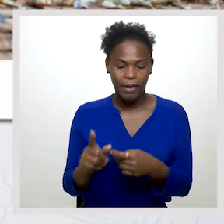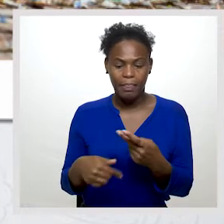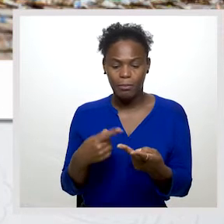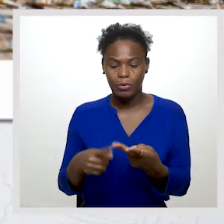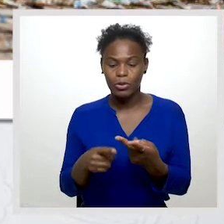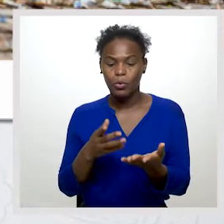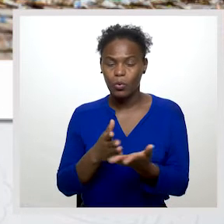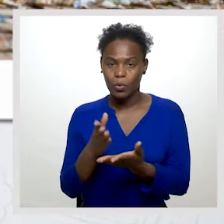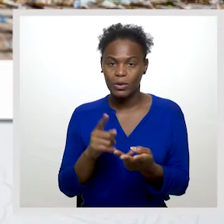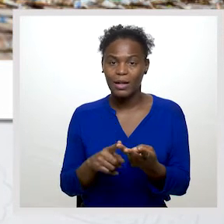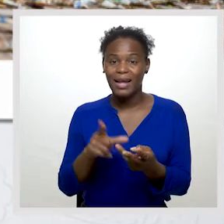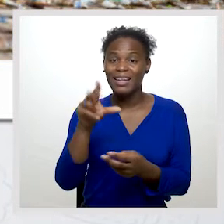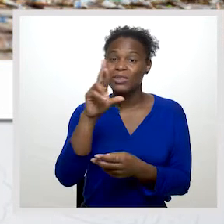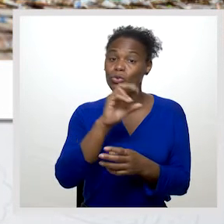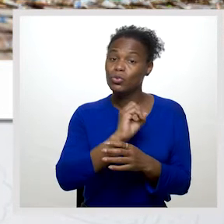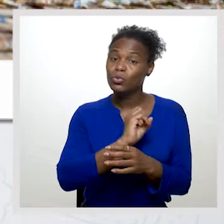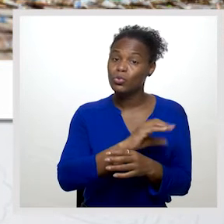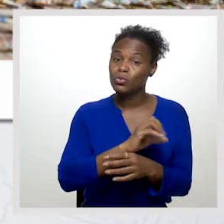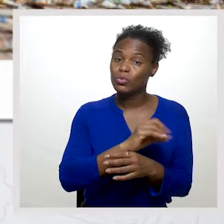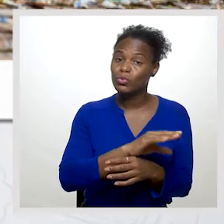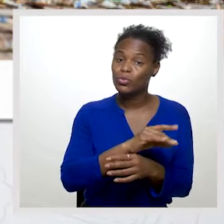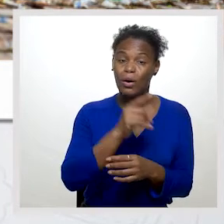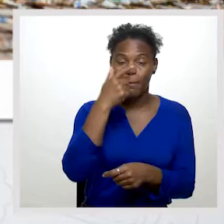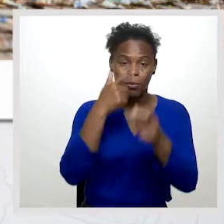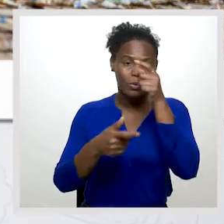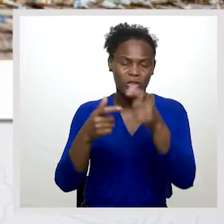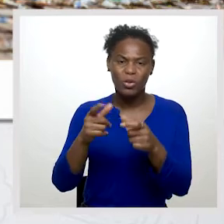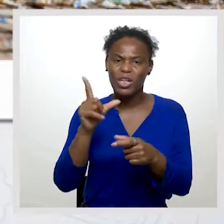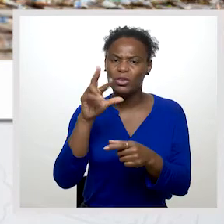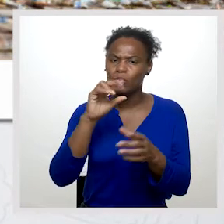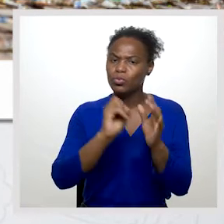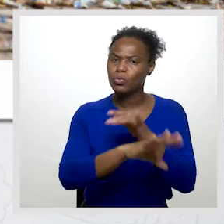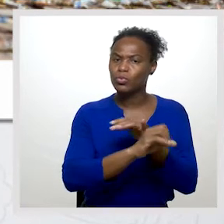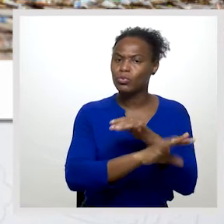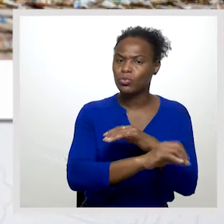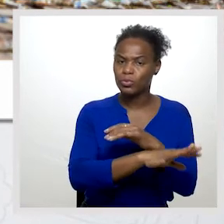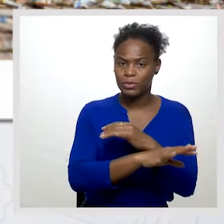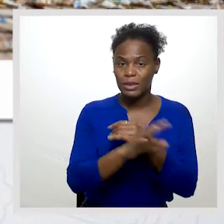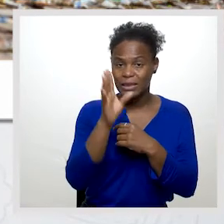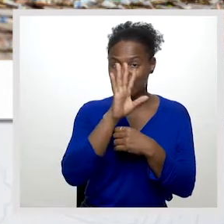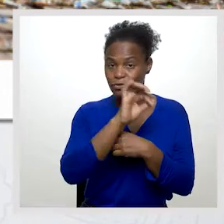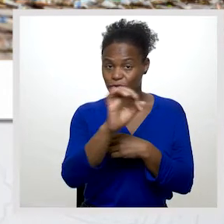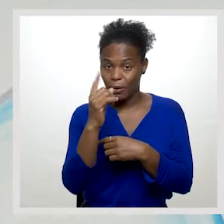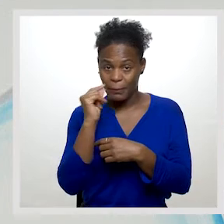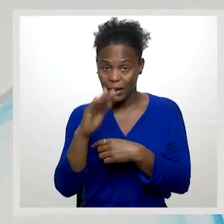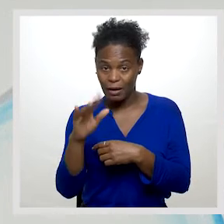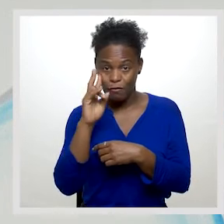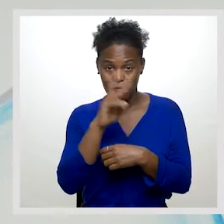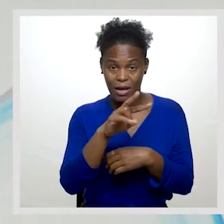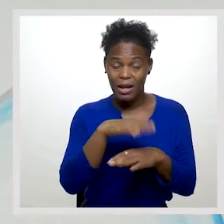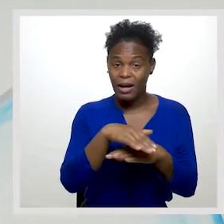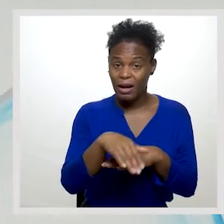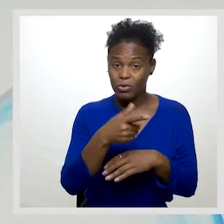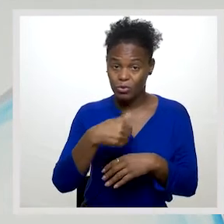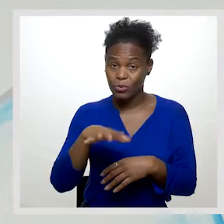Continuando ainda, temos o lixo produzido pelas populações. Se repararem, meninos, as causas que